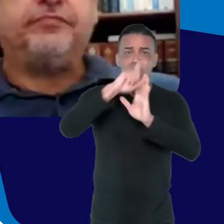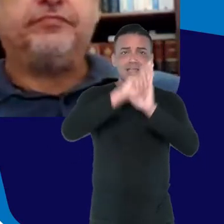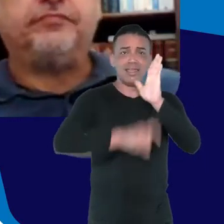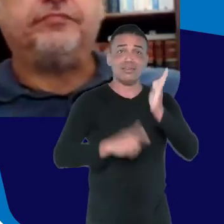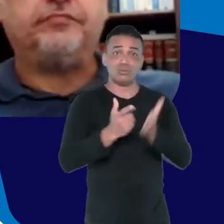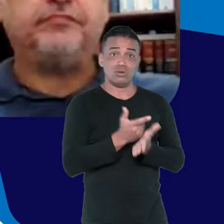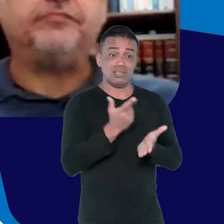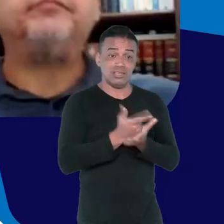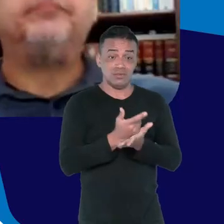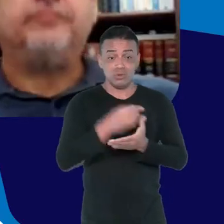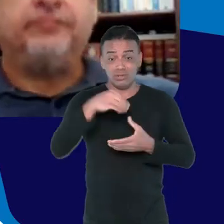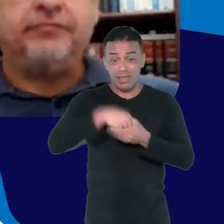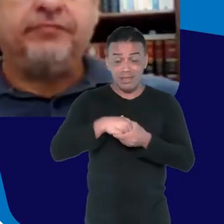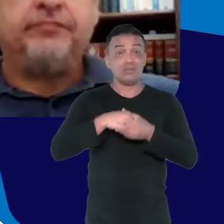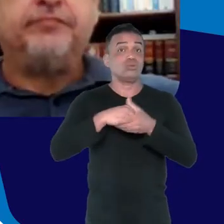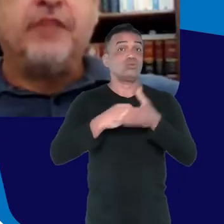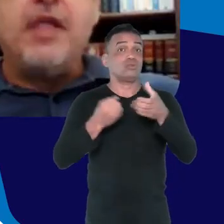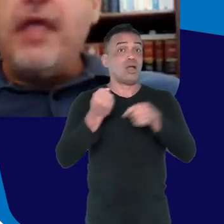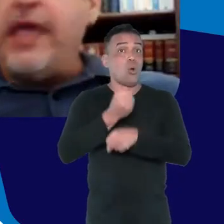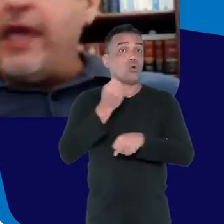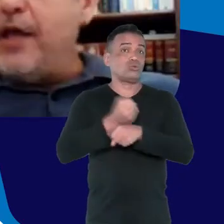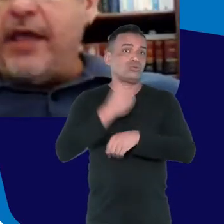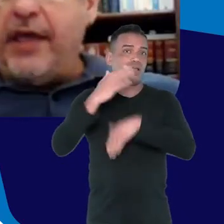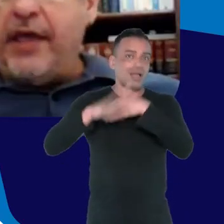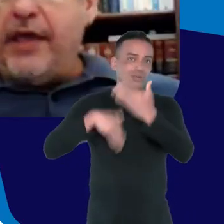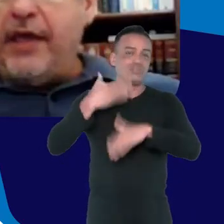parte mesmo da narrativa.